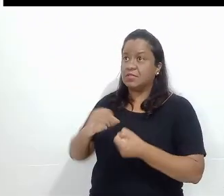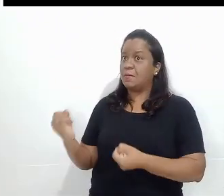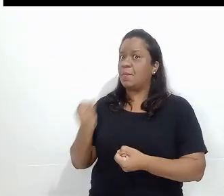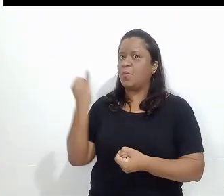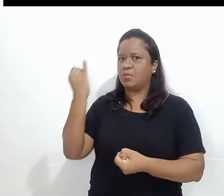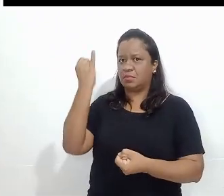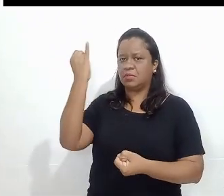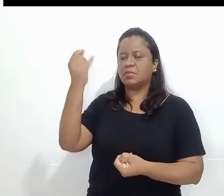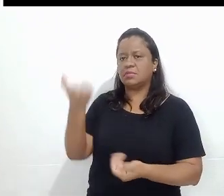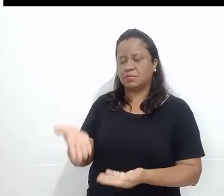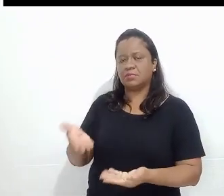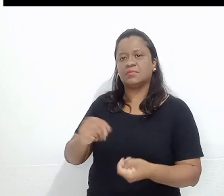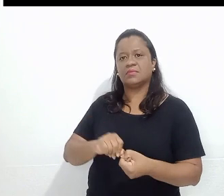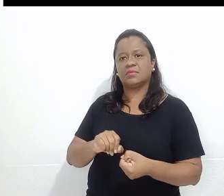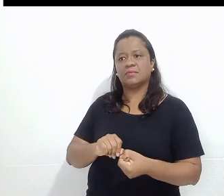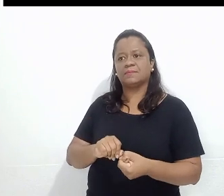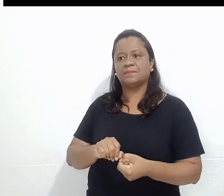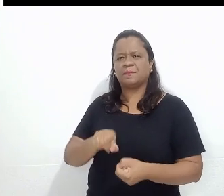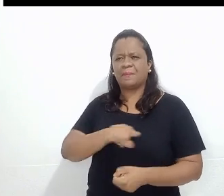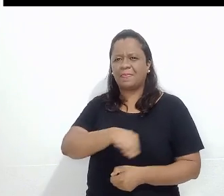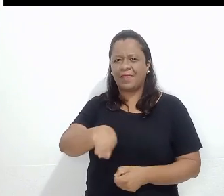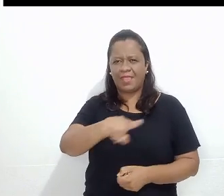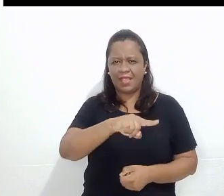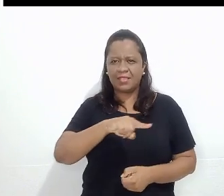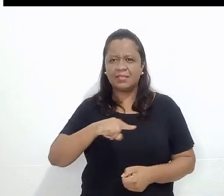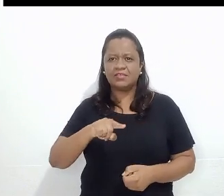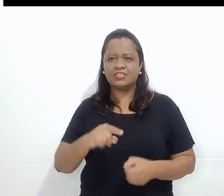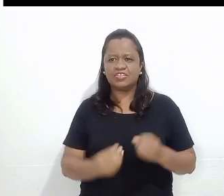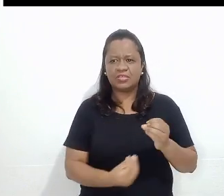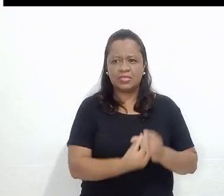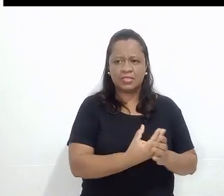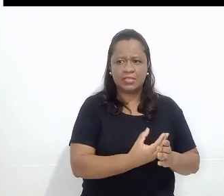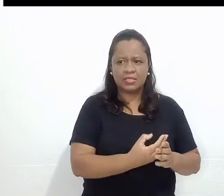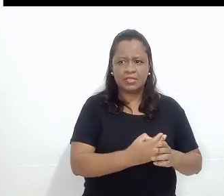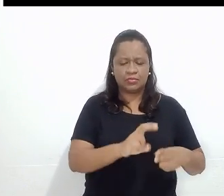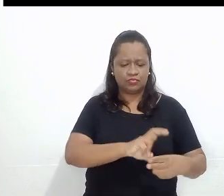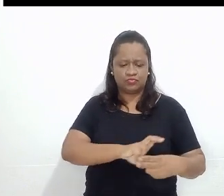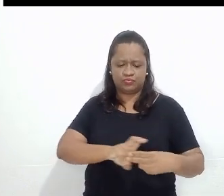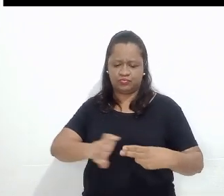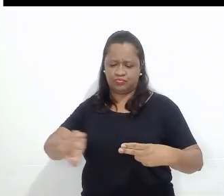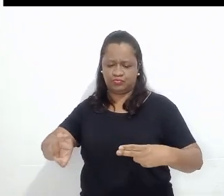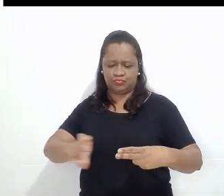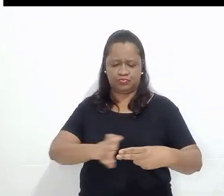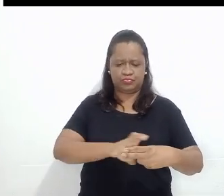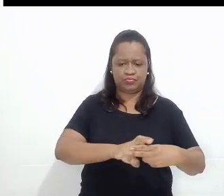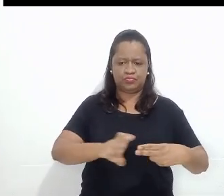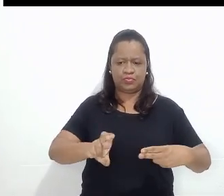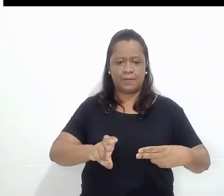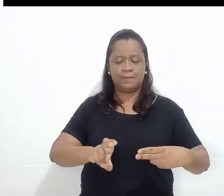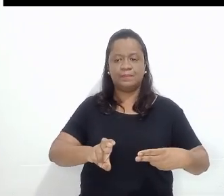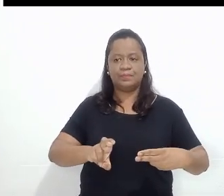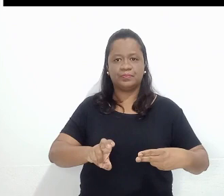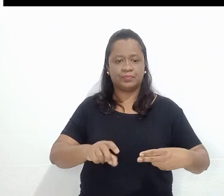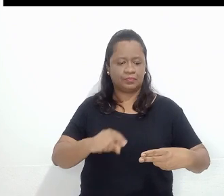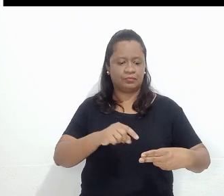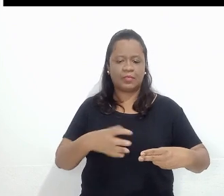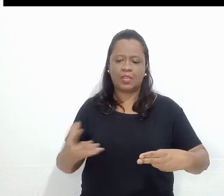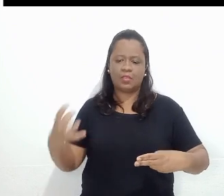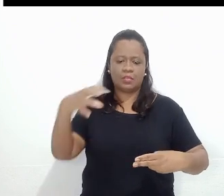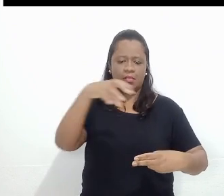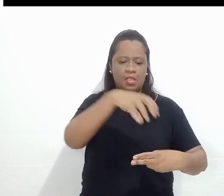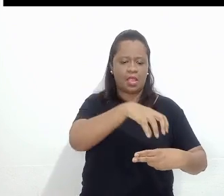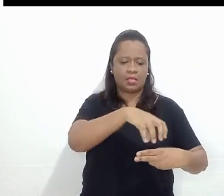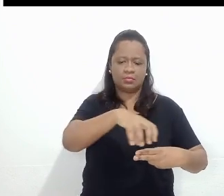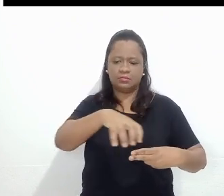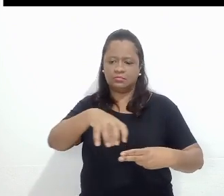fazendo, tá? São eles que criam esses trilhos, onde a gente coloca esses carrinhos que estão aí na imagem, para a